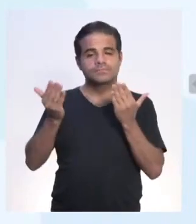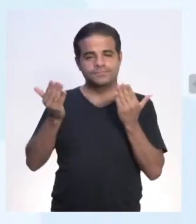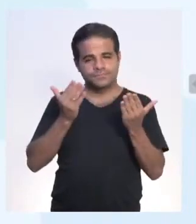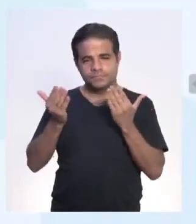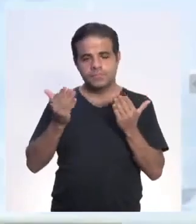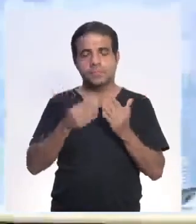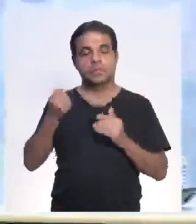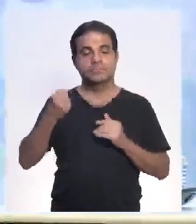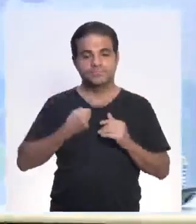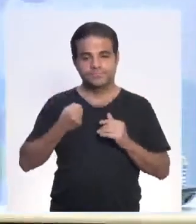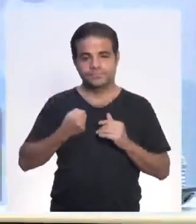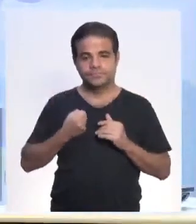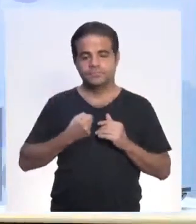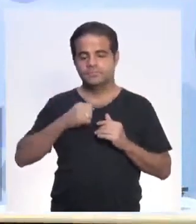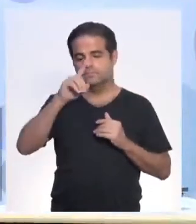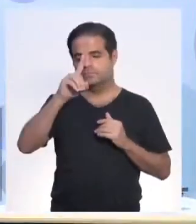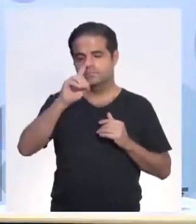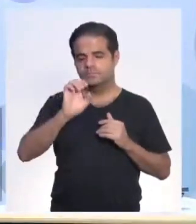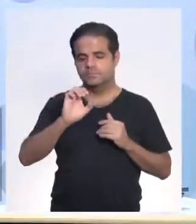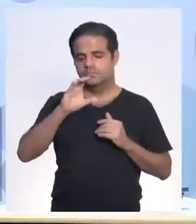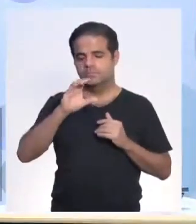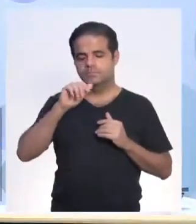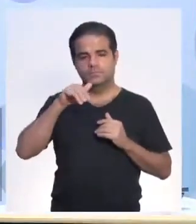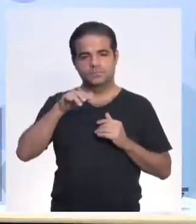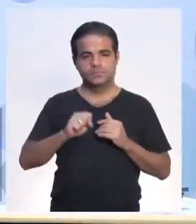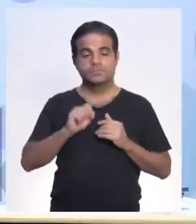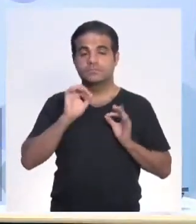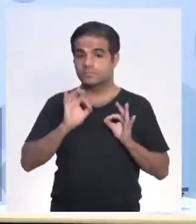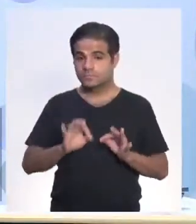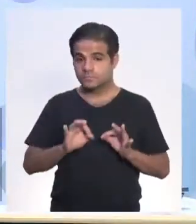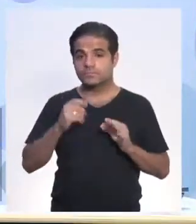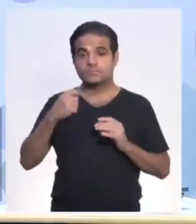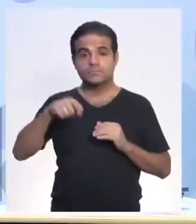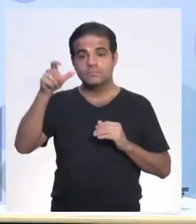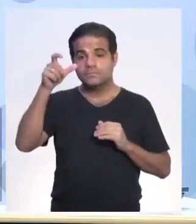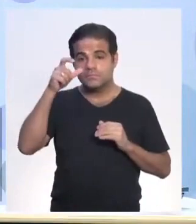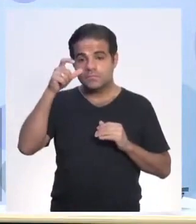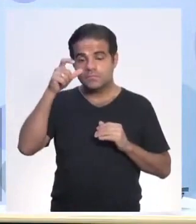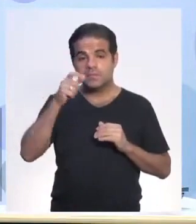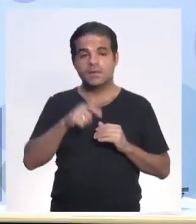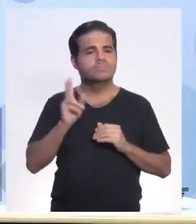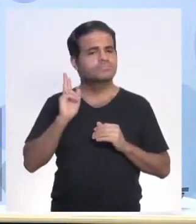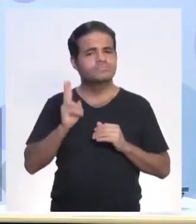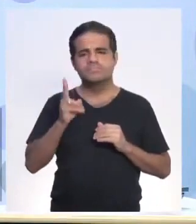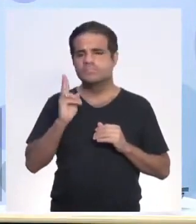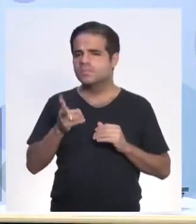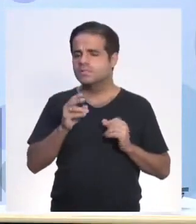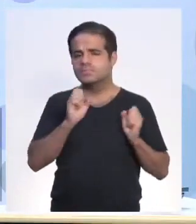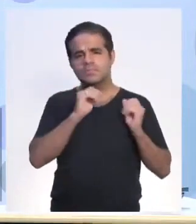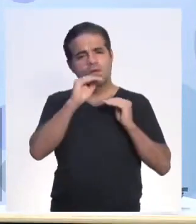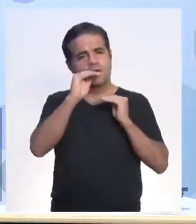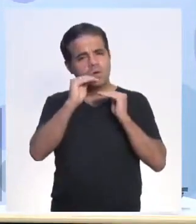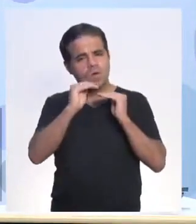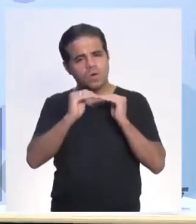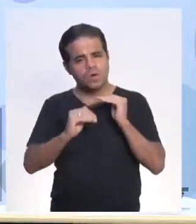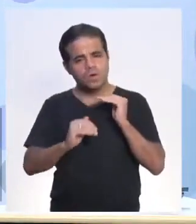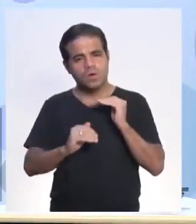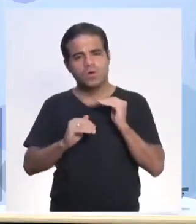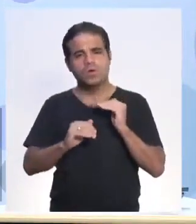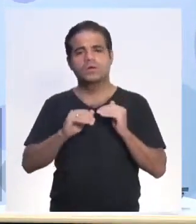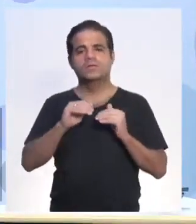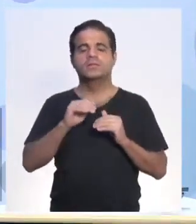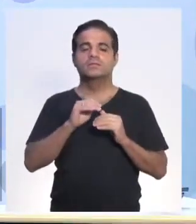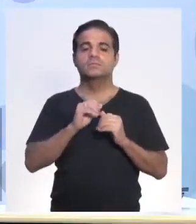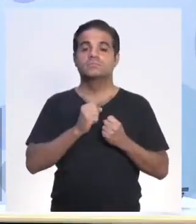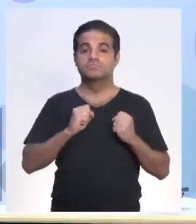comparar os números decimais exatos, nós temos que observar a mesma ordem de